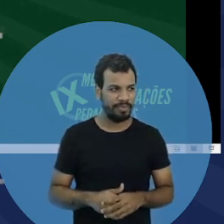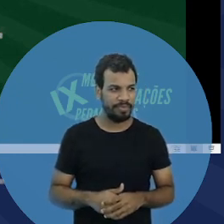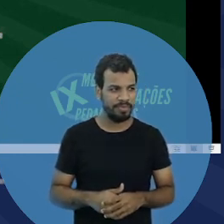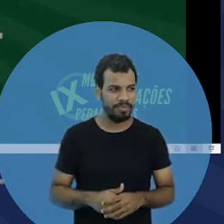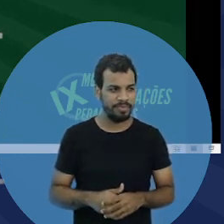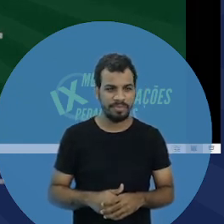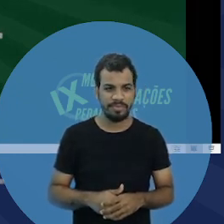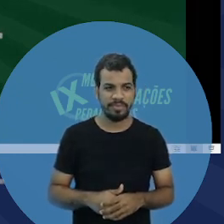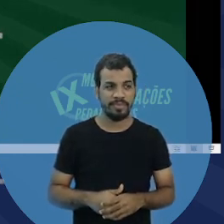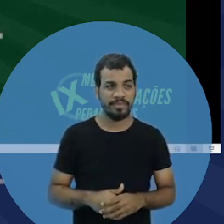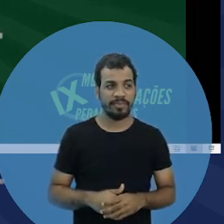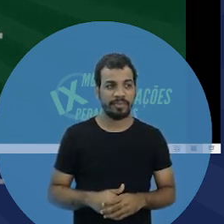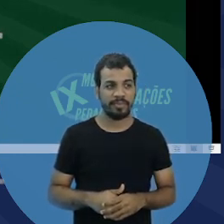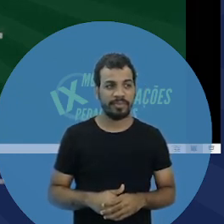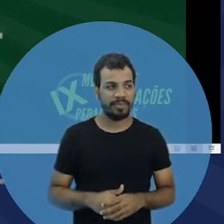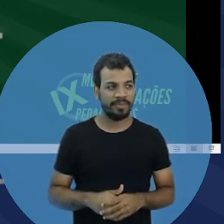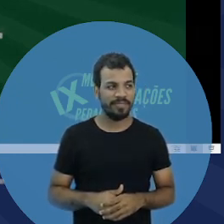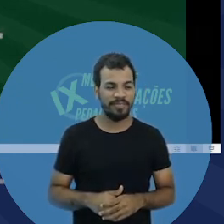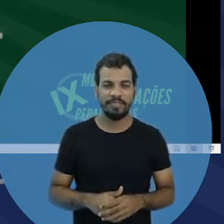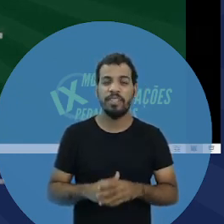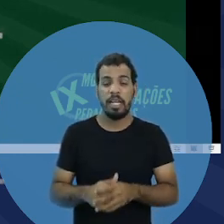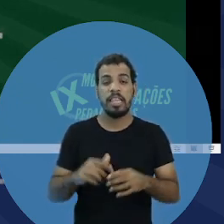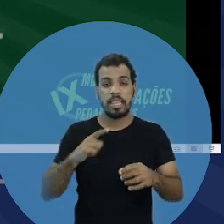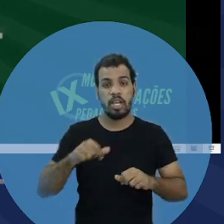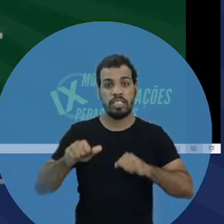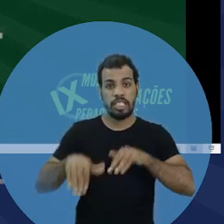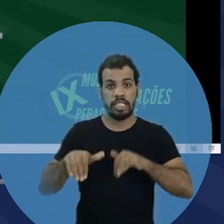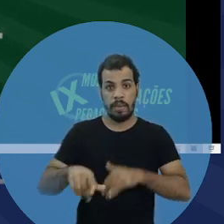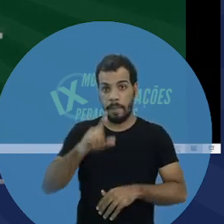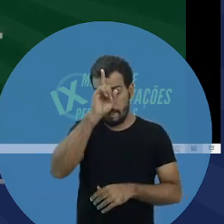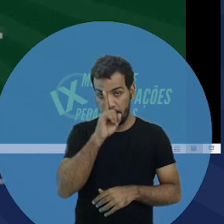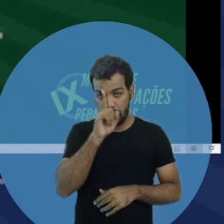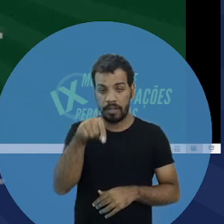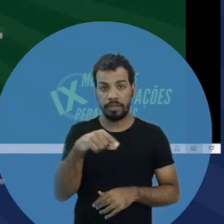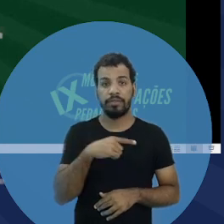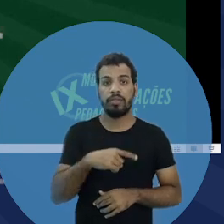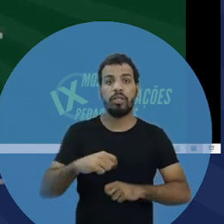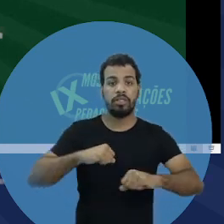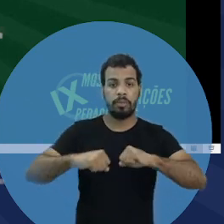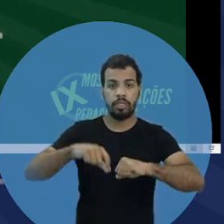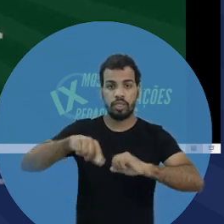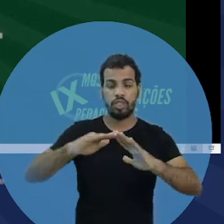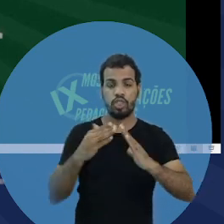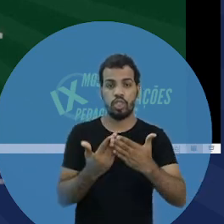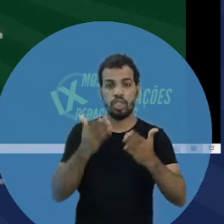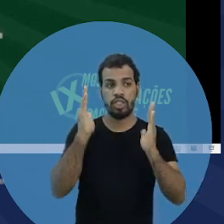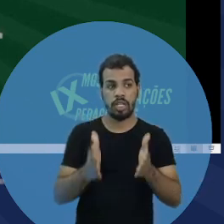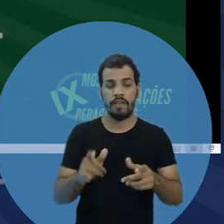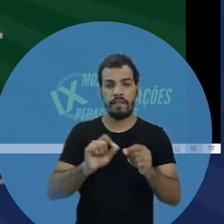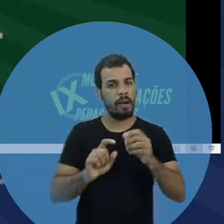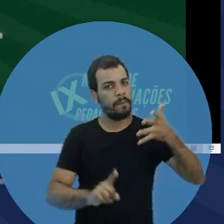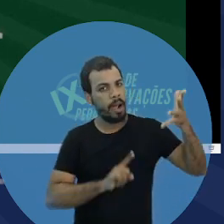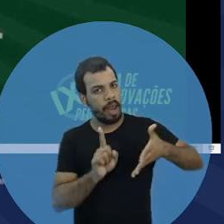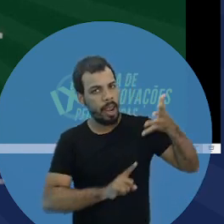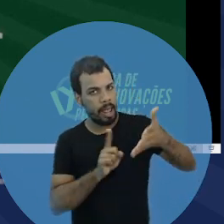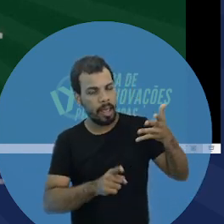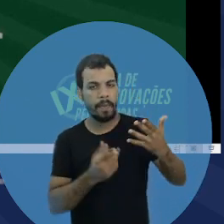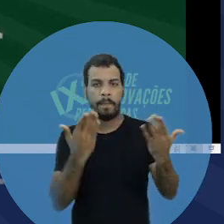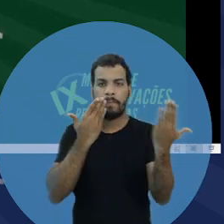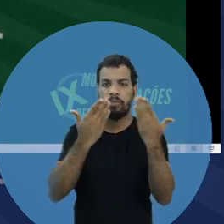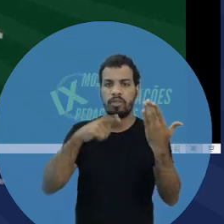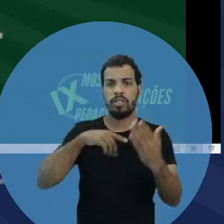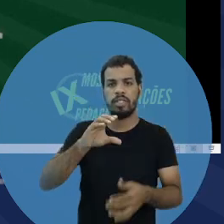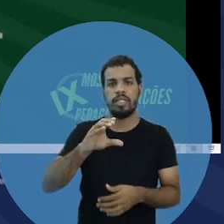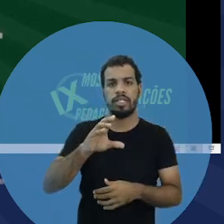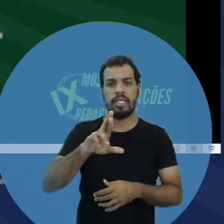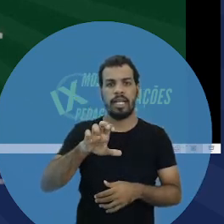temos aí o Setembro Amarelo, que foi um tema bem debatido na escola, então foi feita uma palestra com a psicóloga do CREAS e do CRAS,